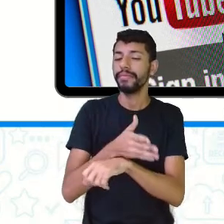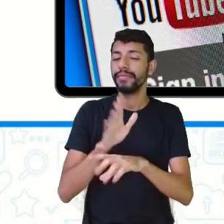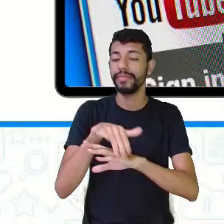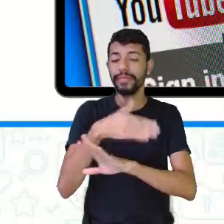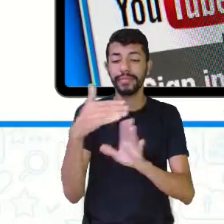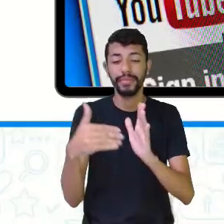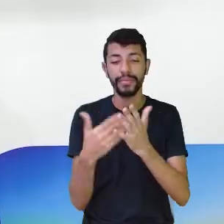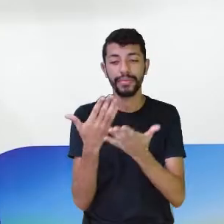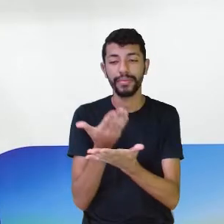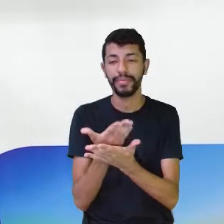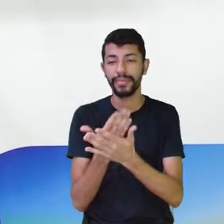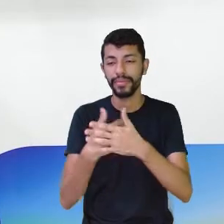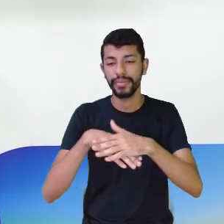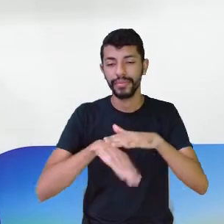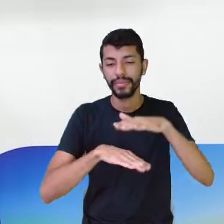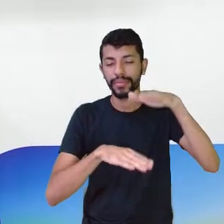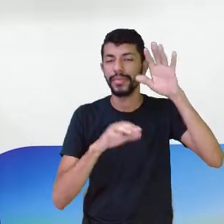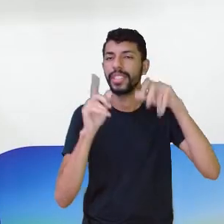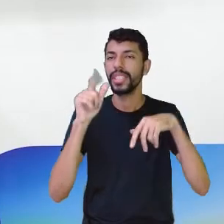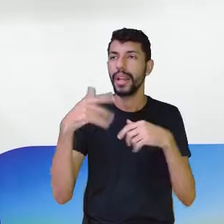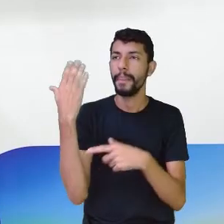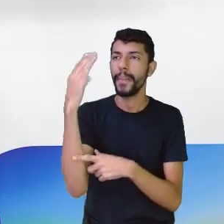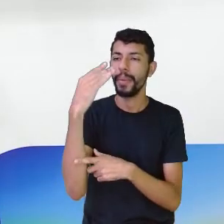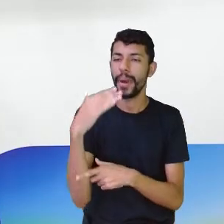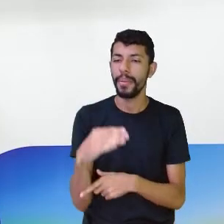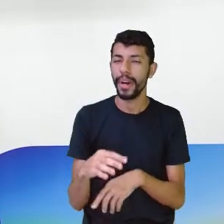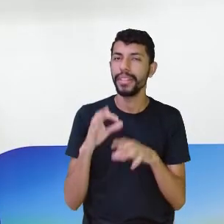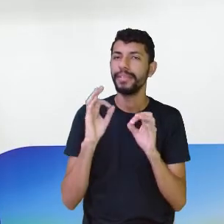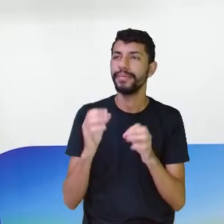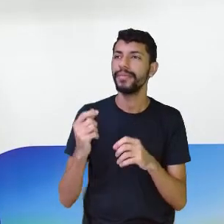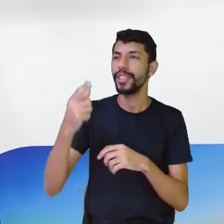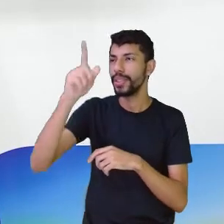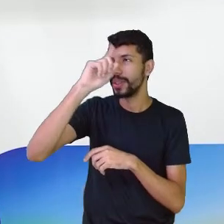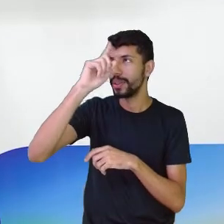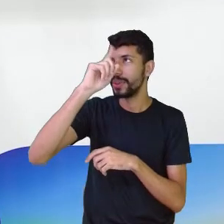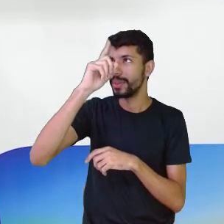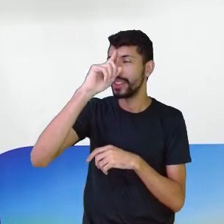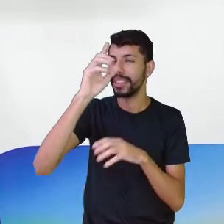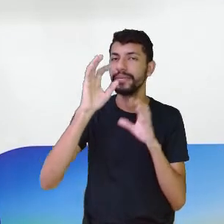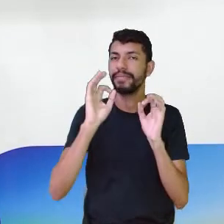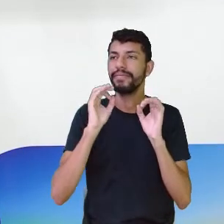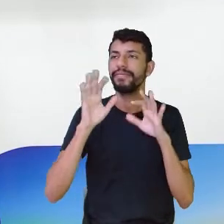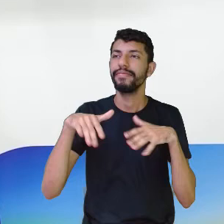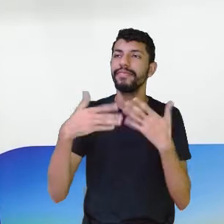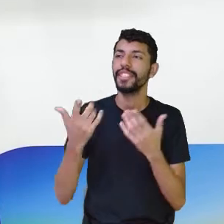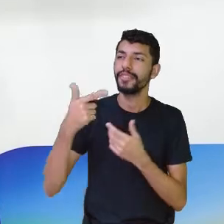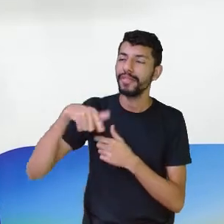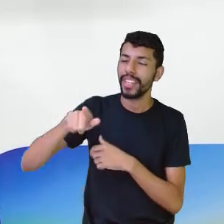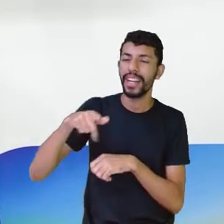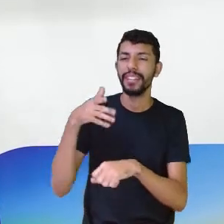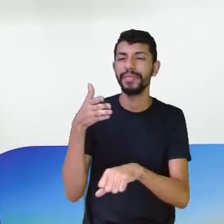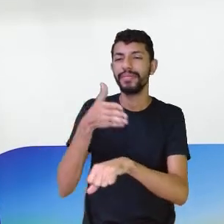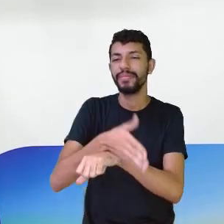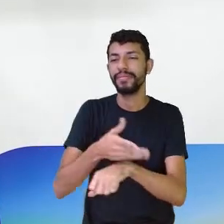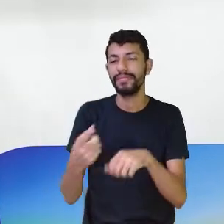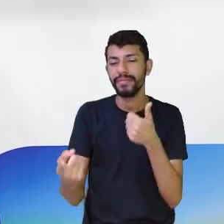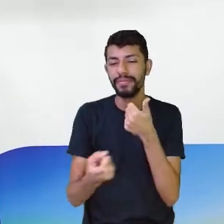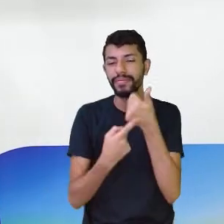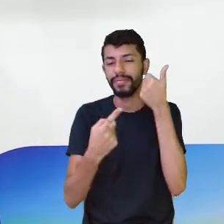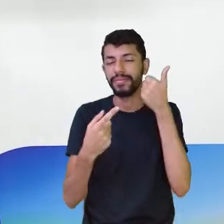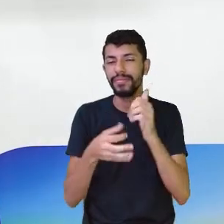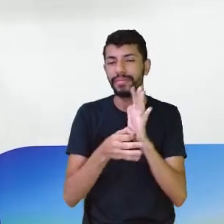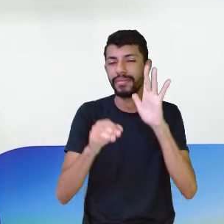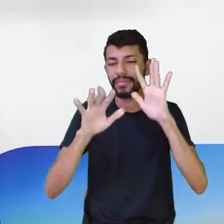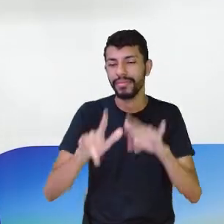a todas as aulas que elas são postadas lá no canal diariamente. Então vai lá, acessa, curte,